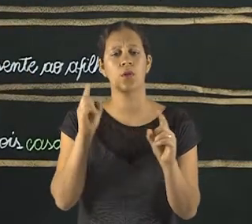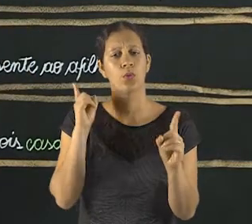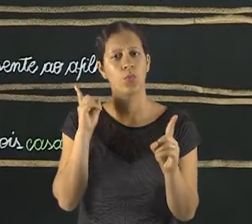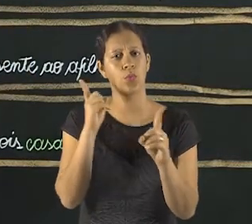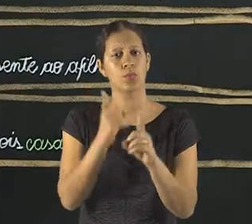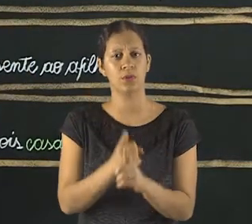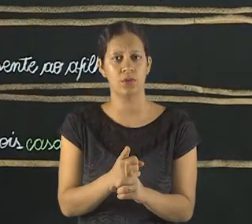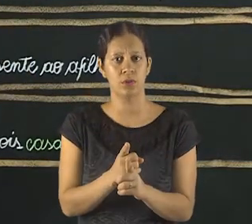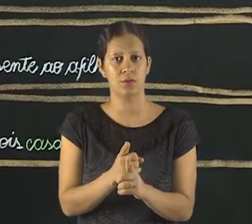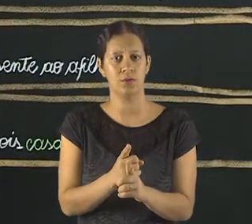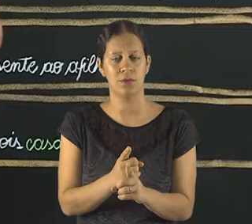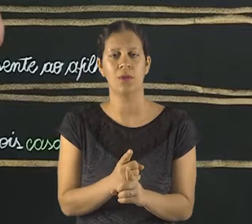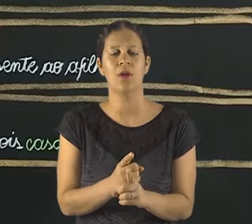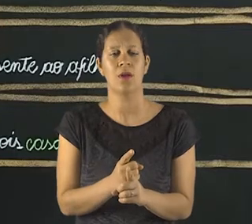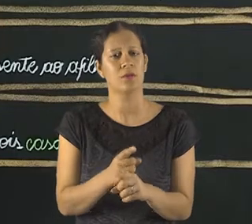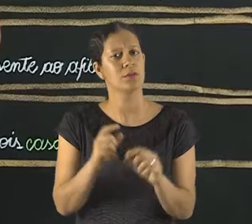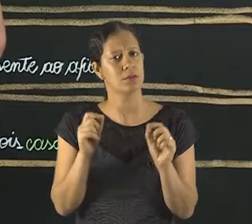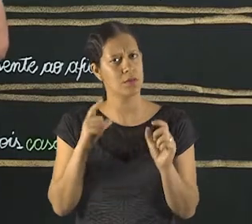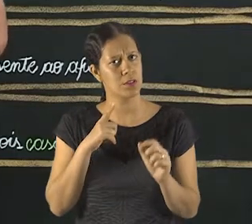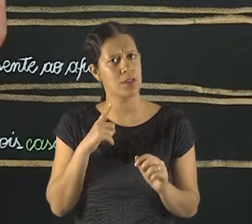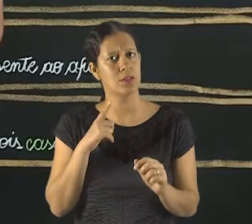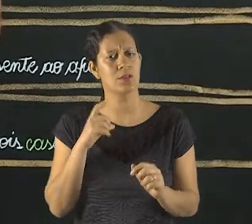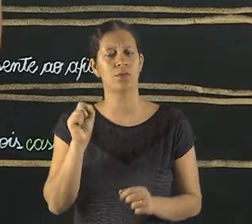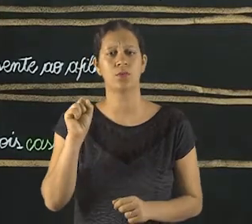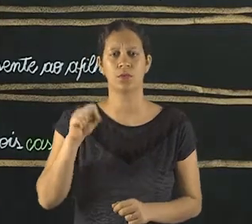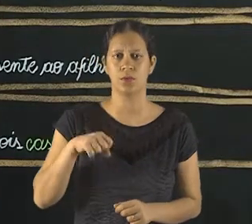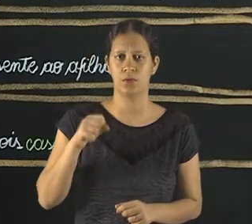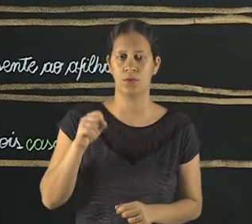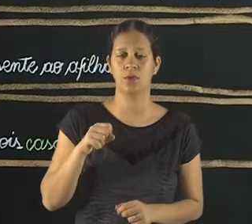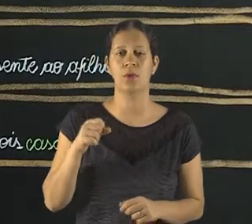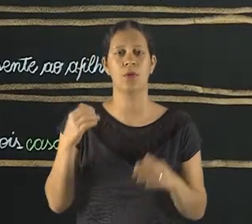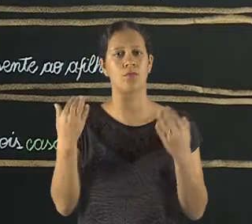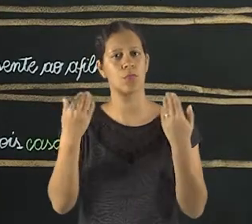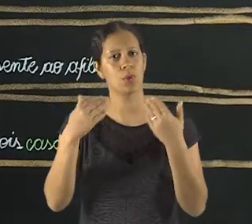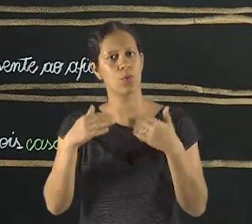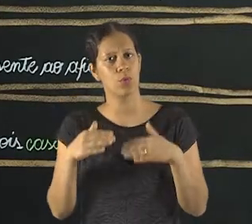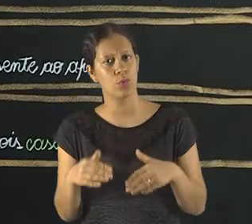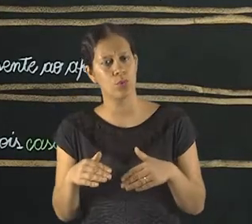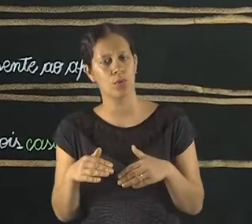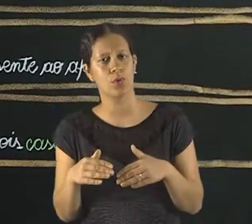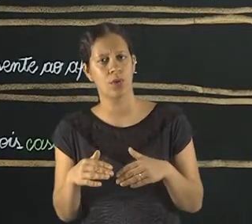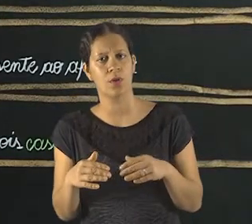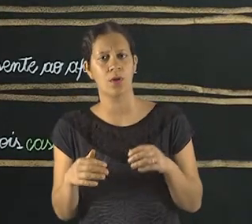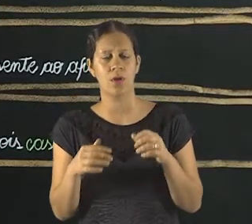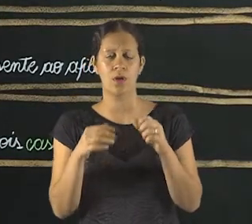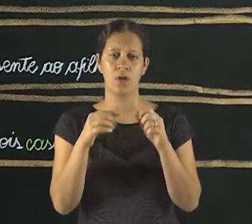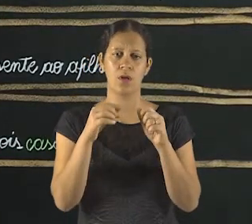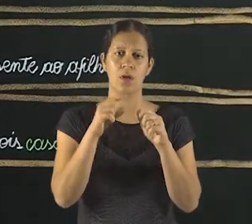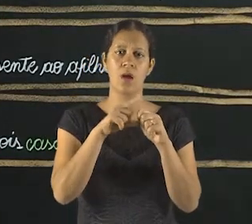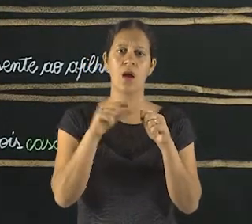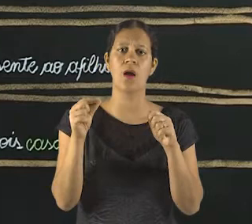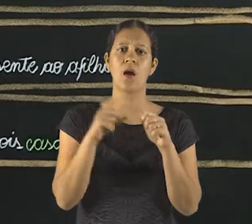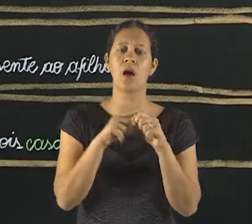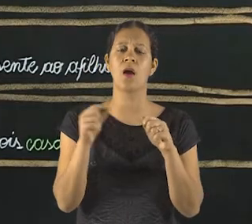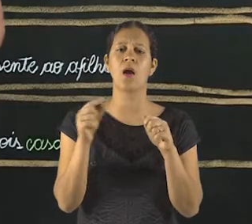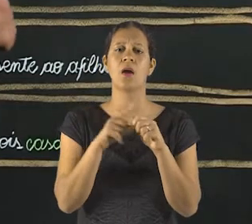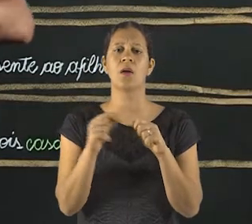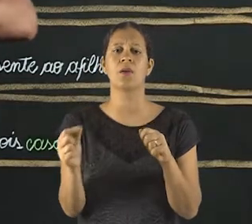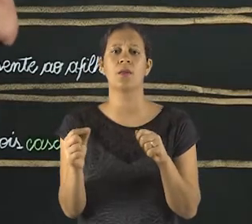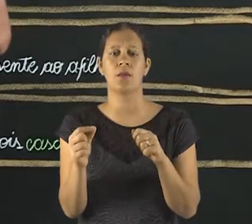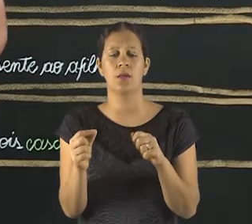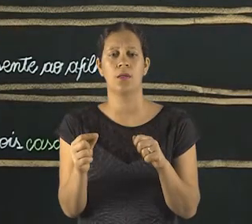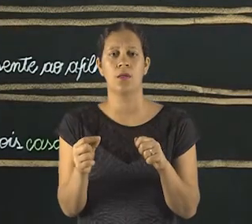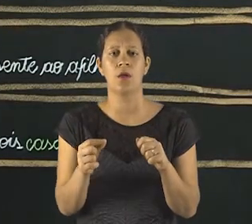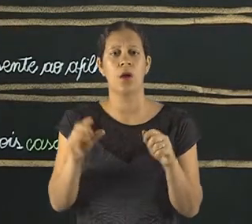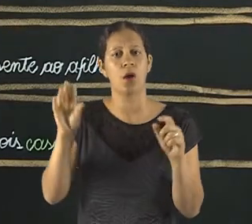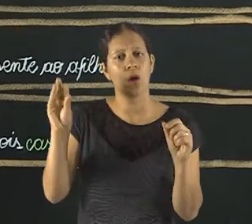nesse caso? Provas. Há uma ligação direta? Há. Bom, mas não temos um artigo, as aqui. O artigo só está aí funcionando